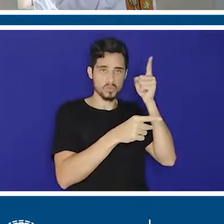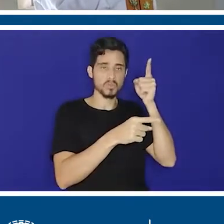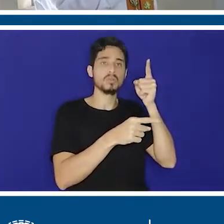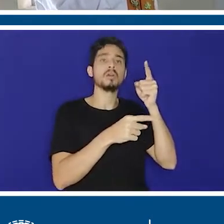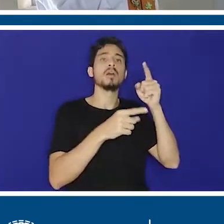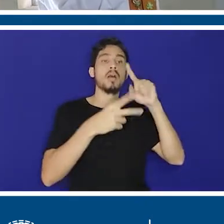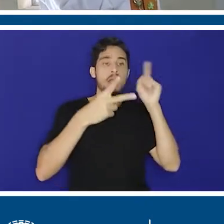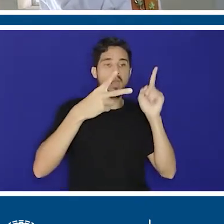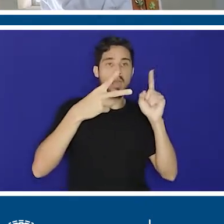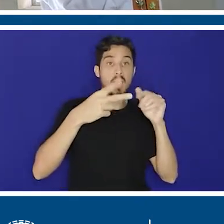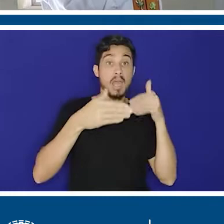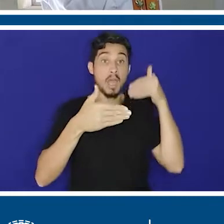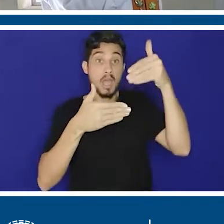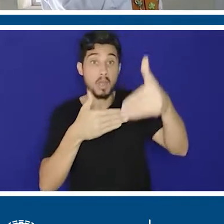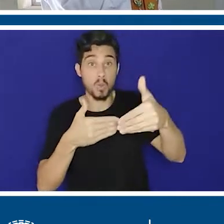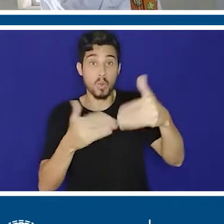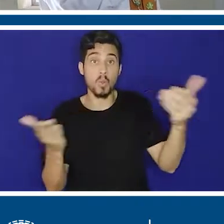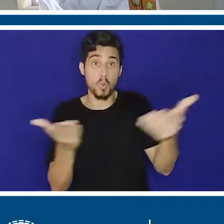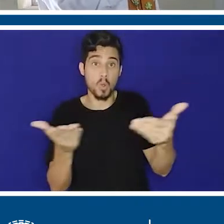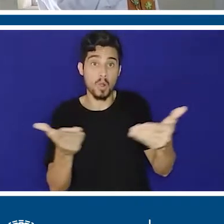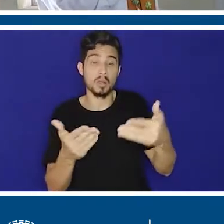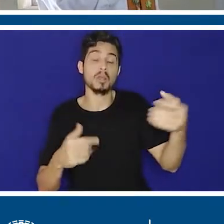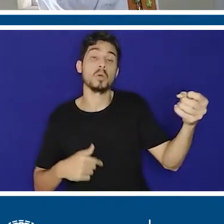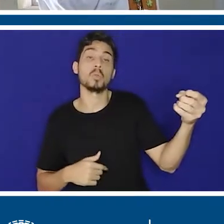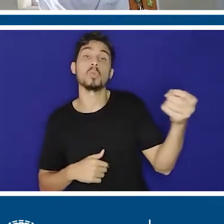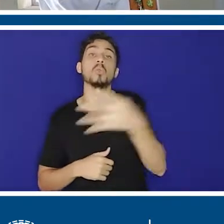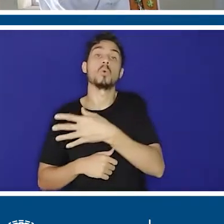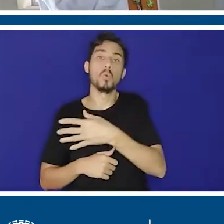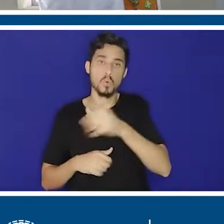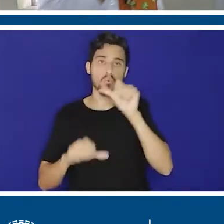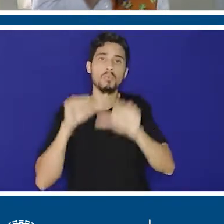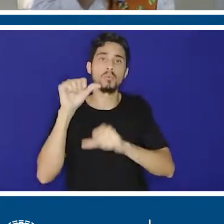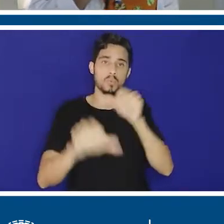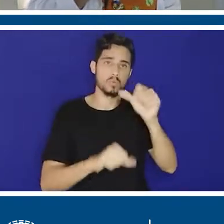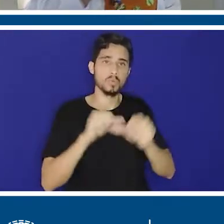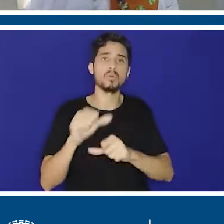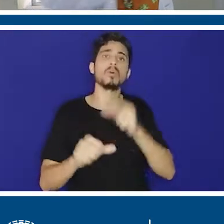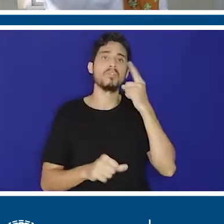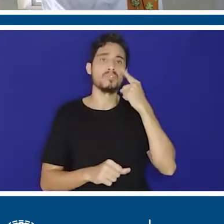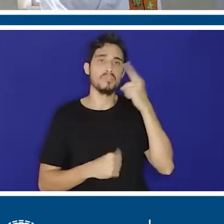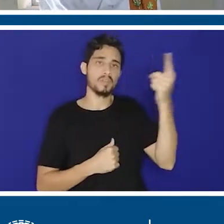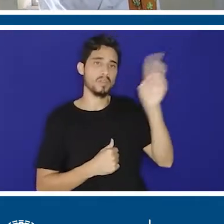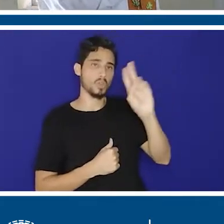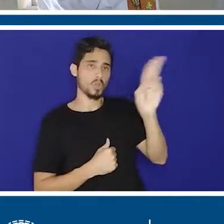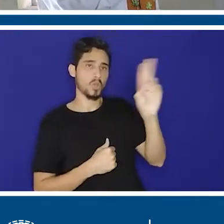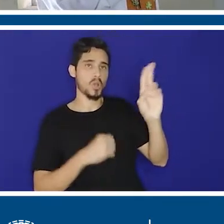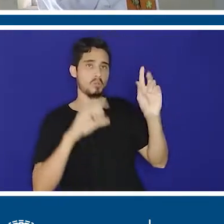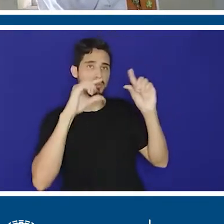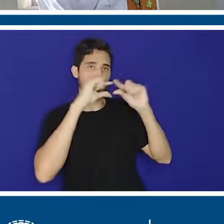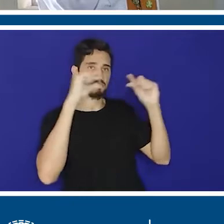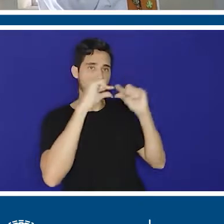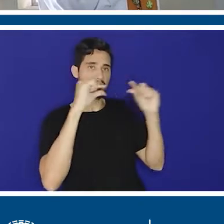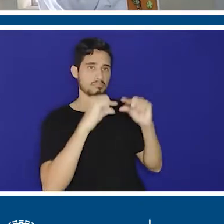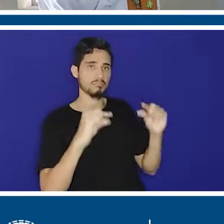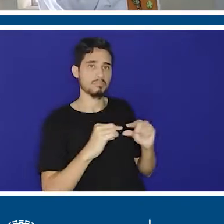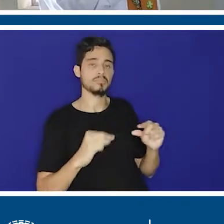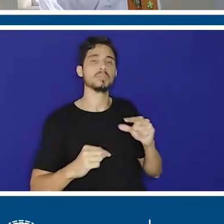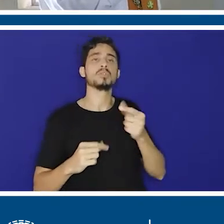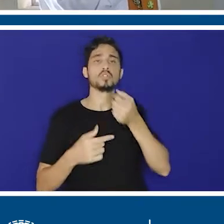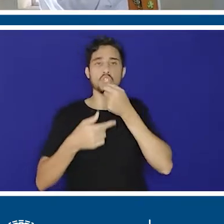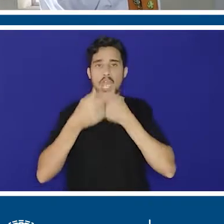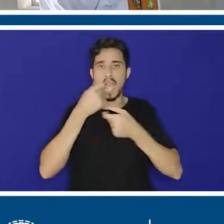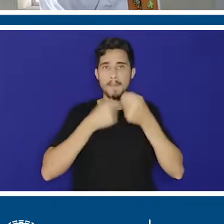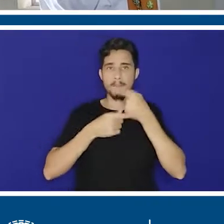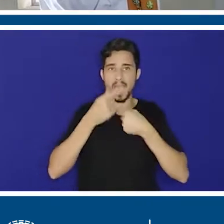a lamotrigina, a sertralina, a fluoxetina também, que a gente usa. Então tem